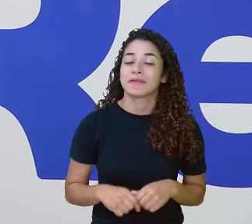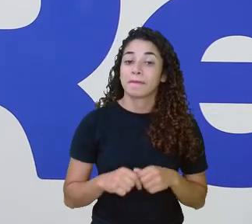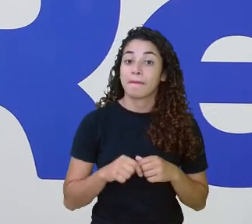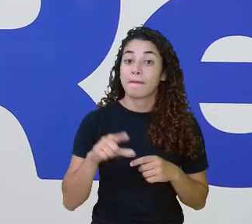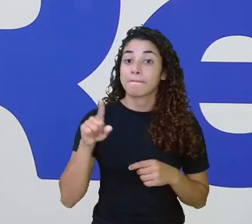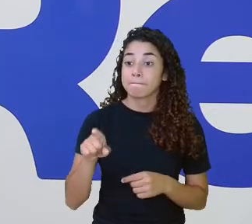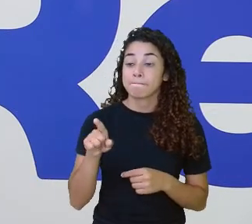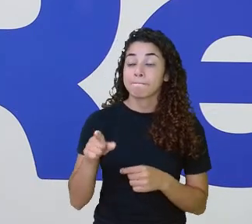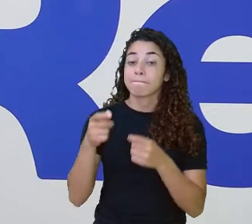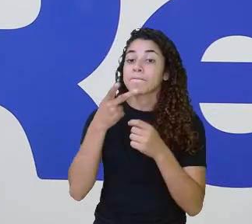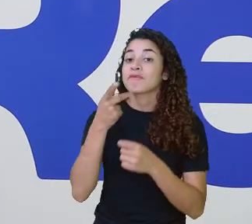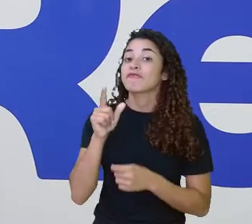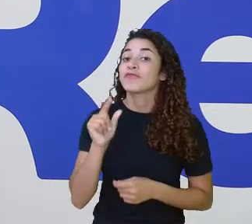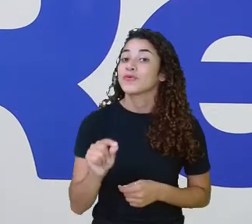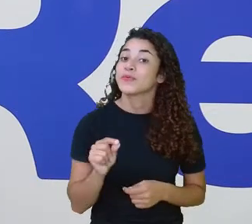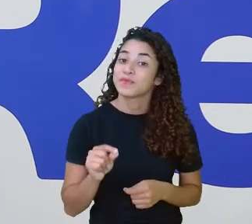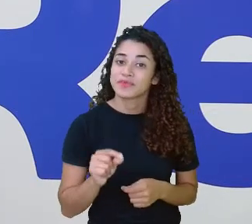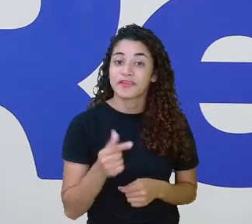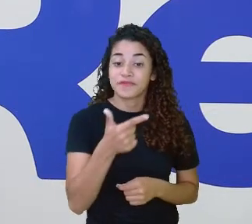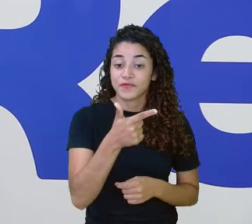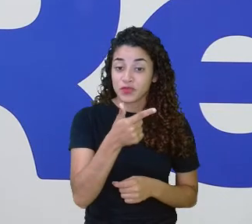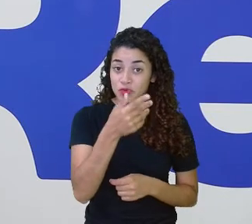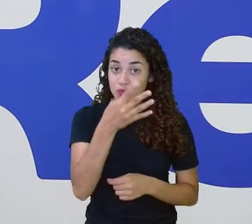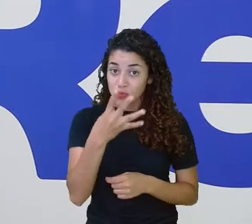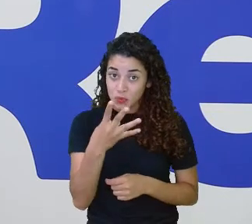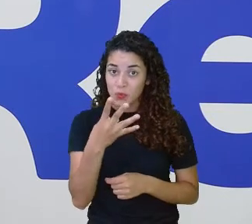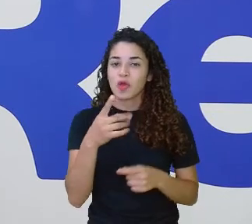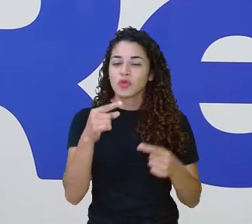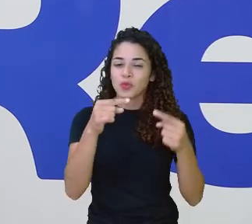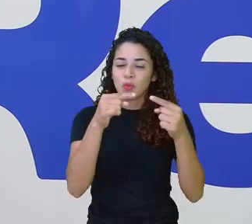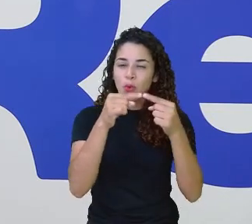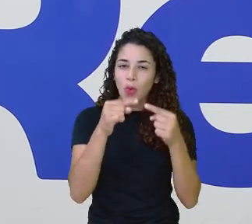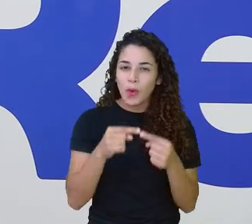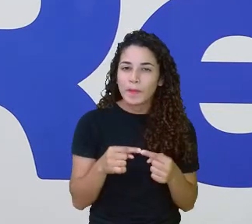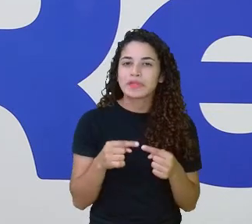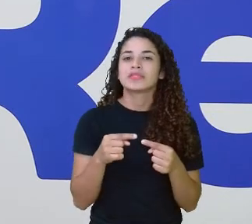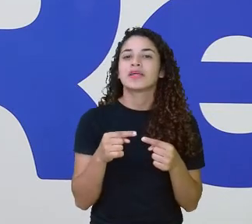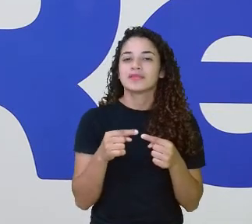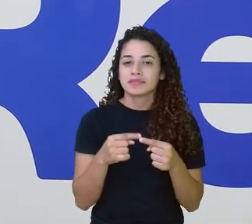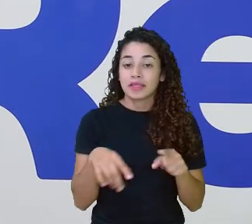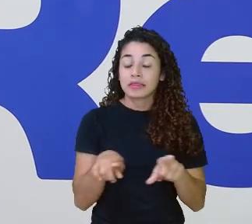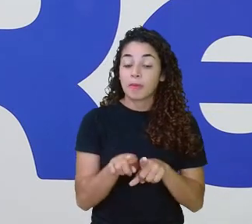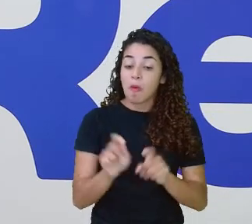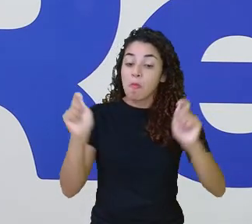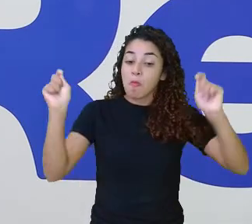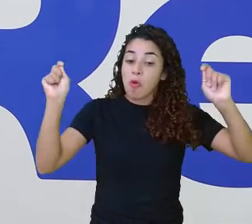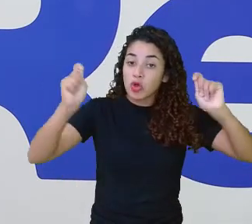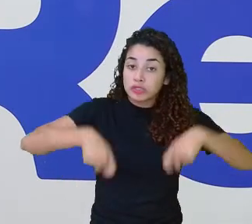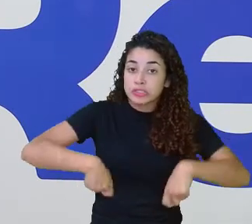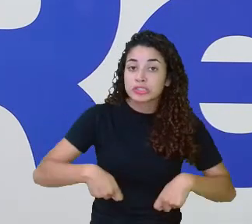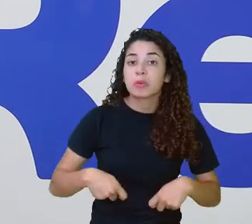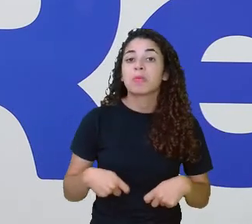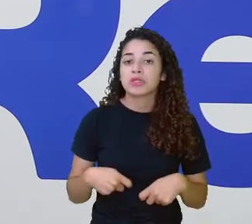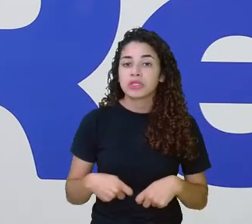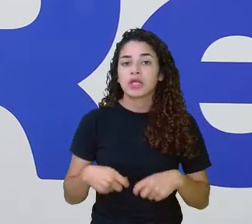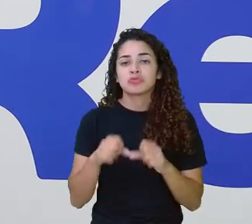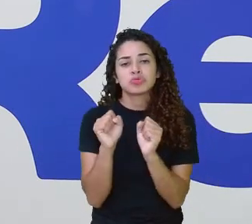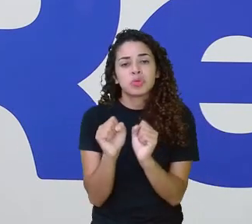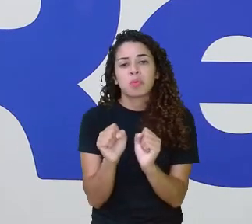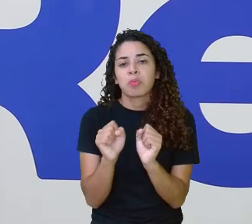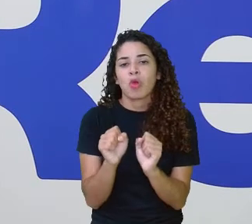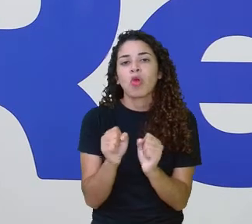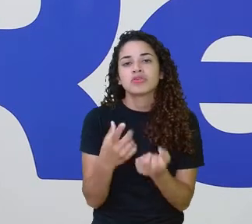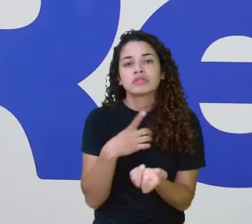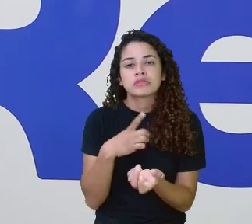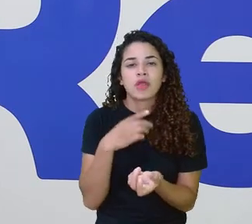aqui chegou dizendo também que as 24 combinações, as 24 possibilidades que poderia ter com